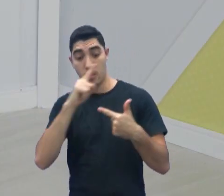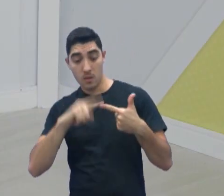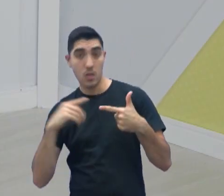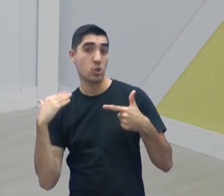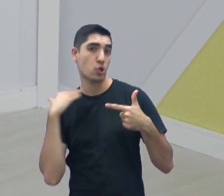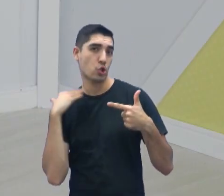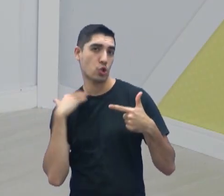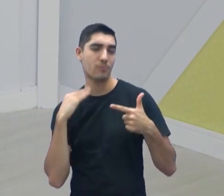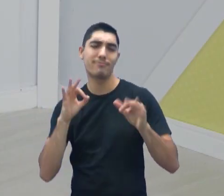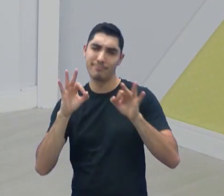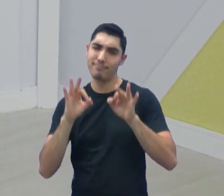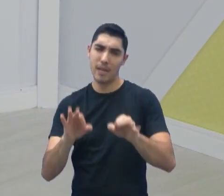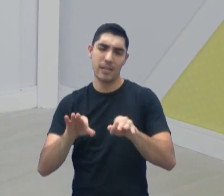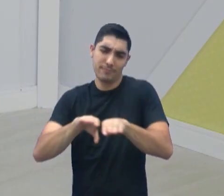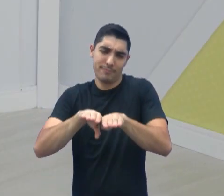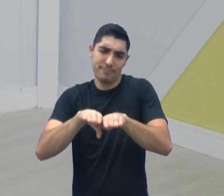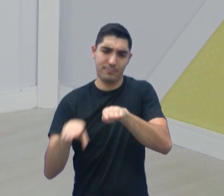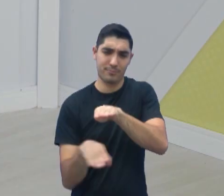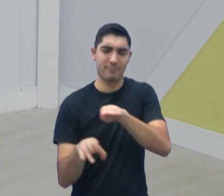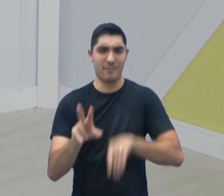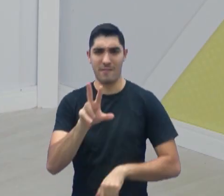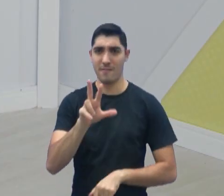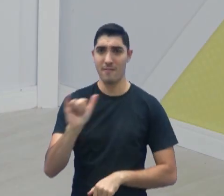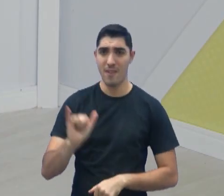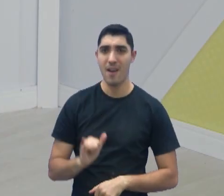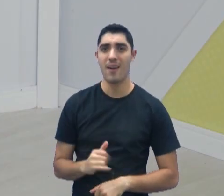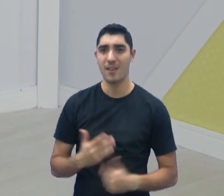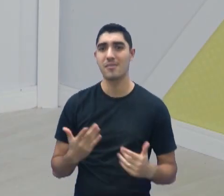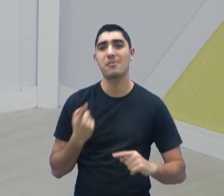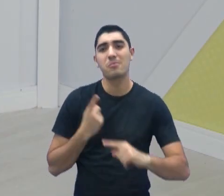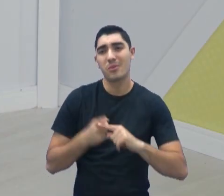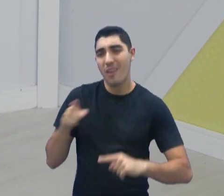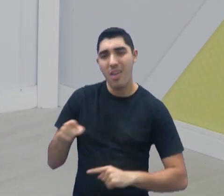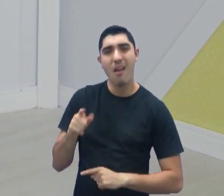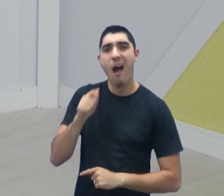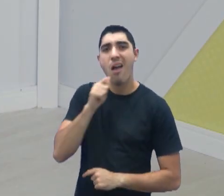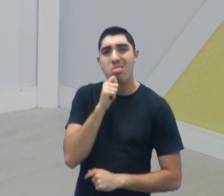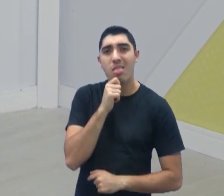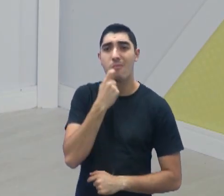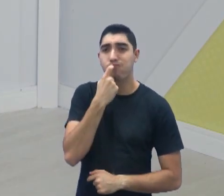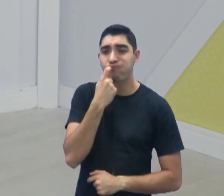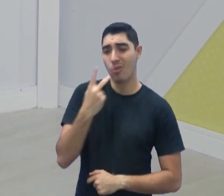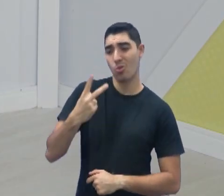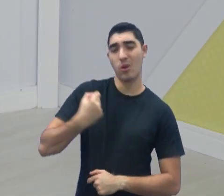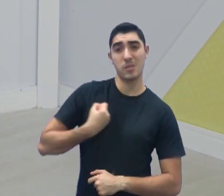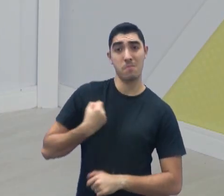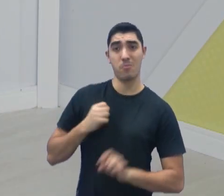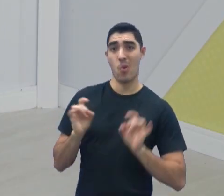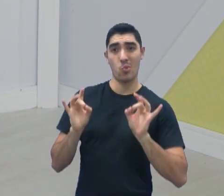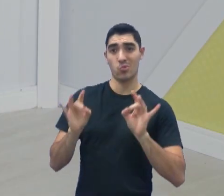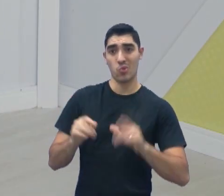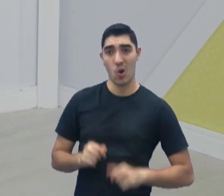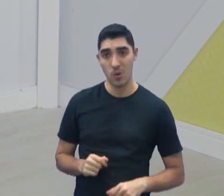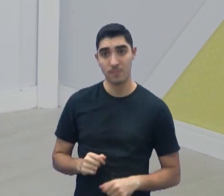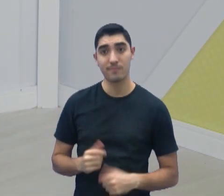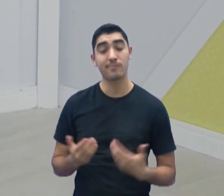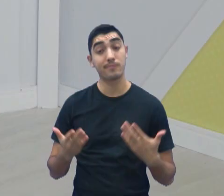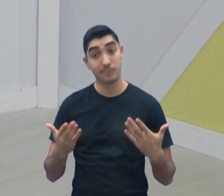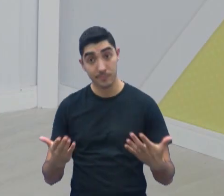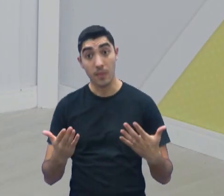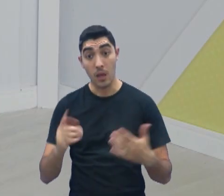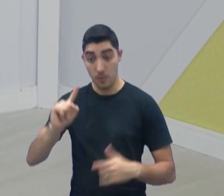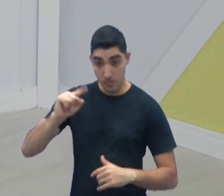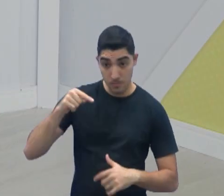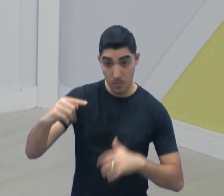já é o virtual rebaixado, mesmo tendo muitas rodadas ainda, apenas 2 pontos na competição. Vamos acompanhar, repito, o próximo jogo do São